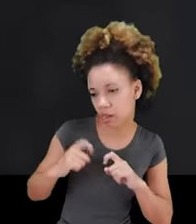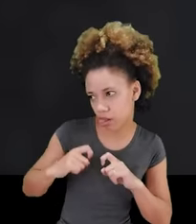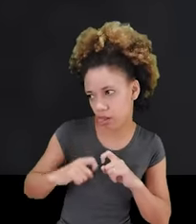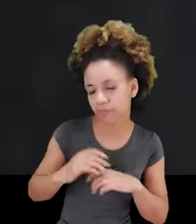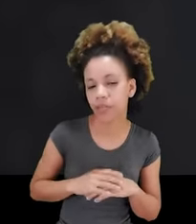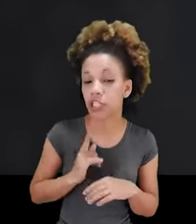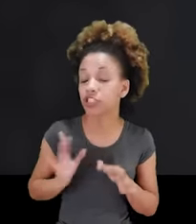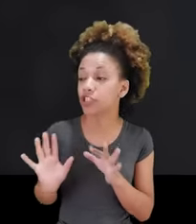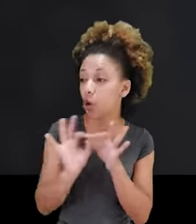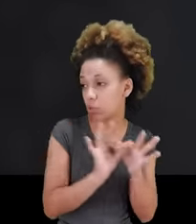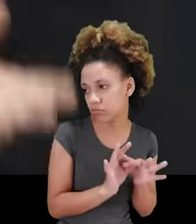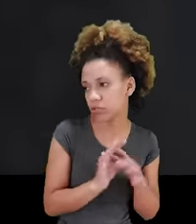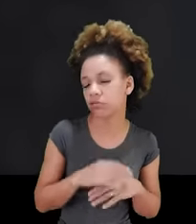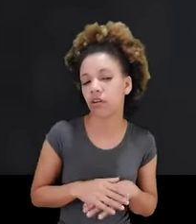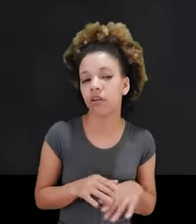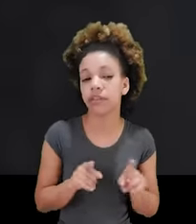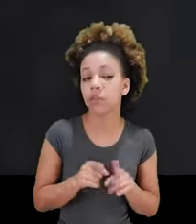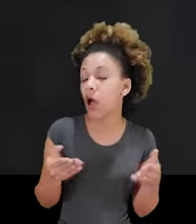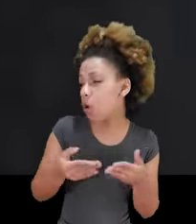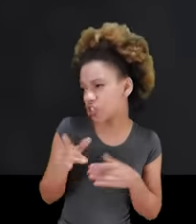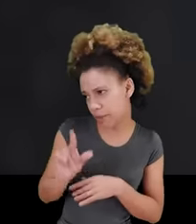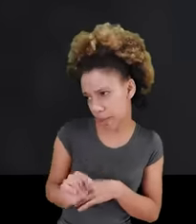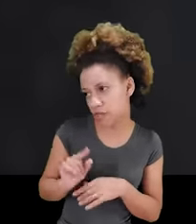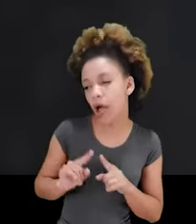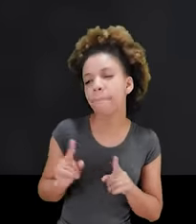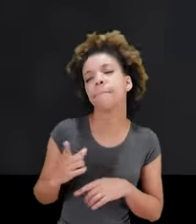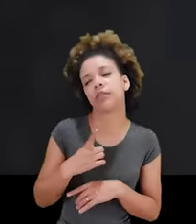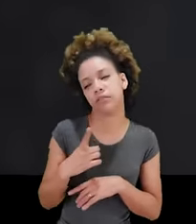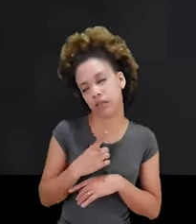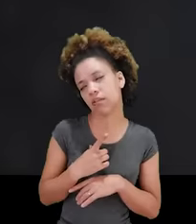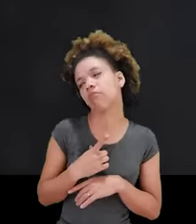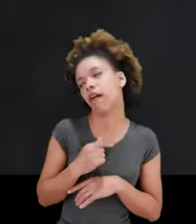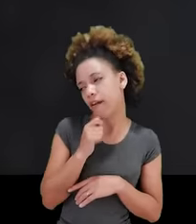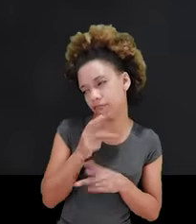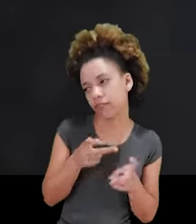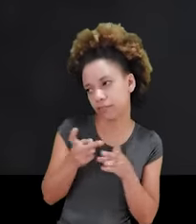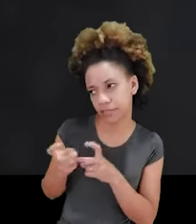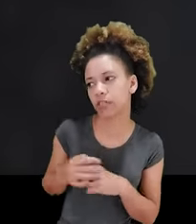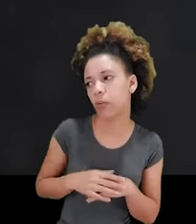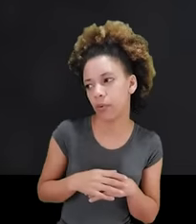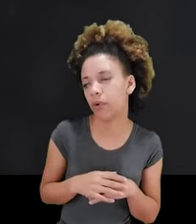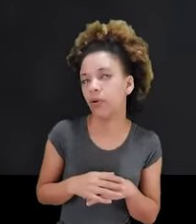essa pressão social, tem a ver com a moral cristã. Hoje é menos, mas ainda há essa coisa. Num país como o nosso,